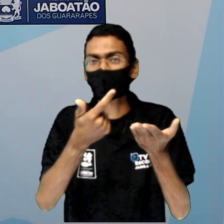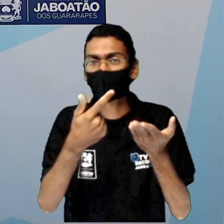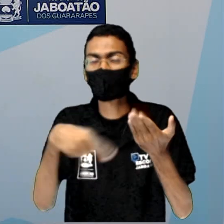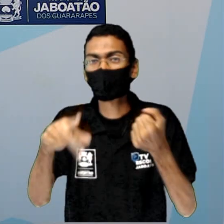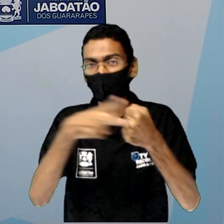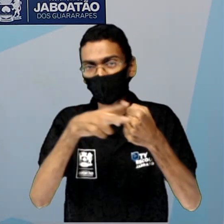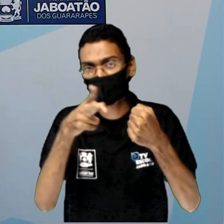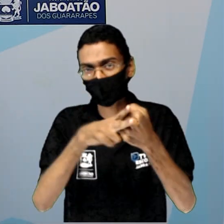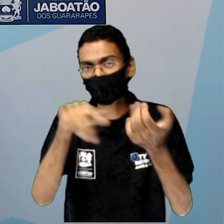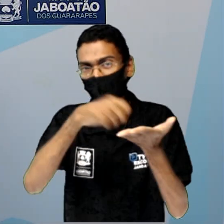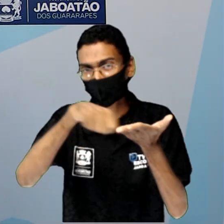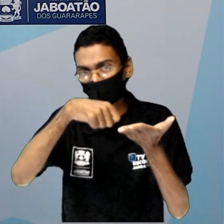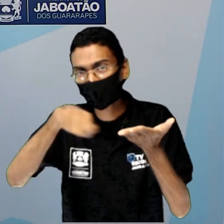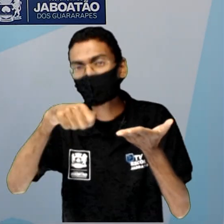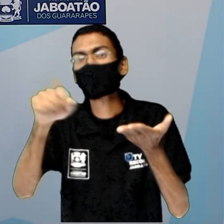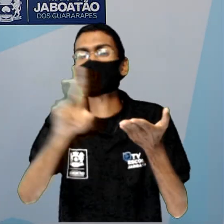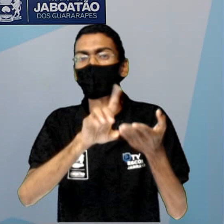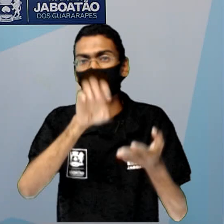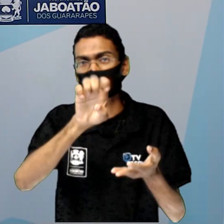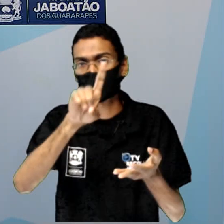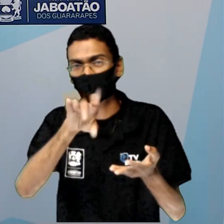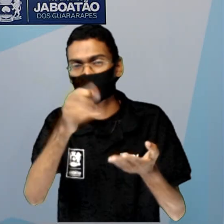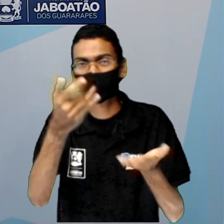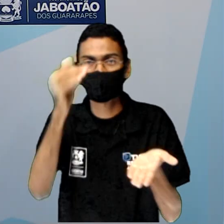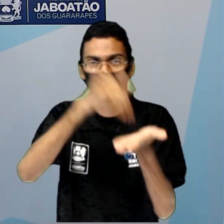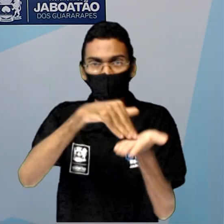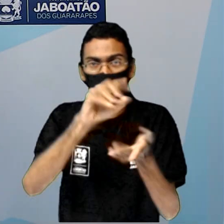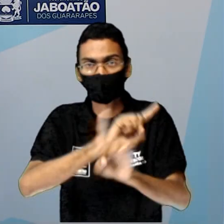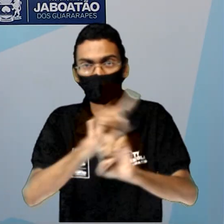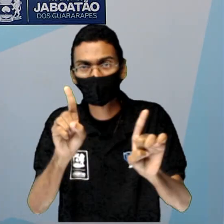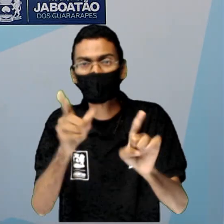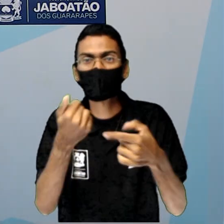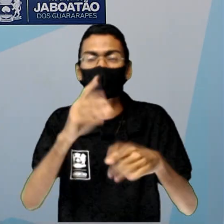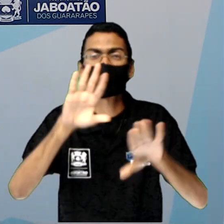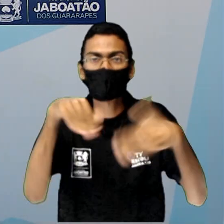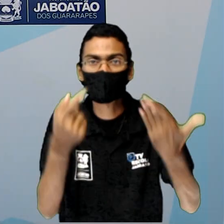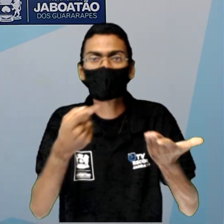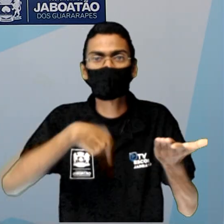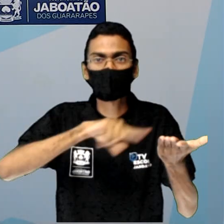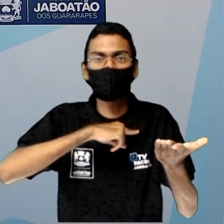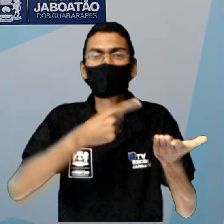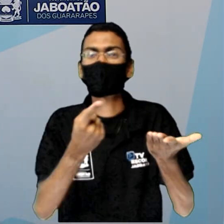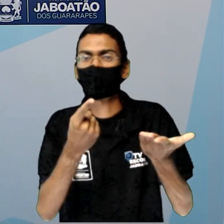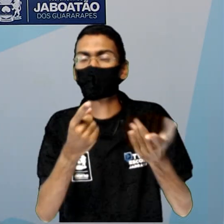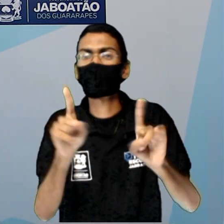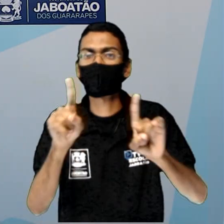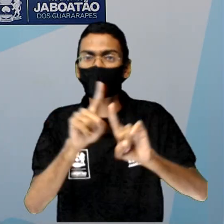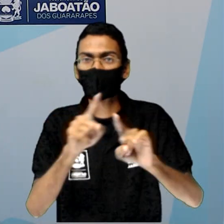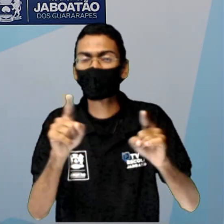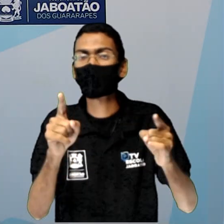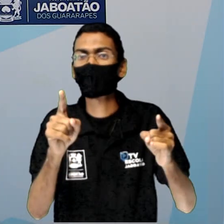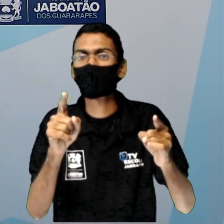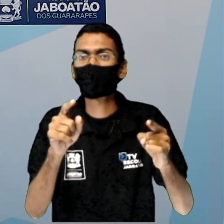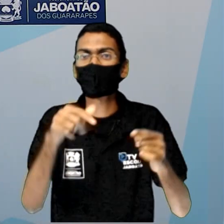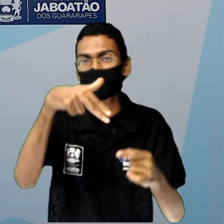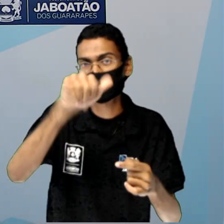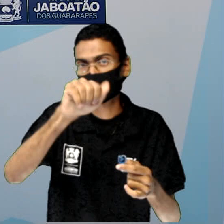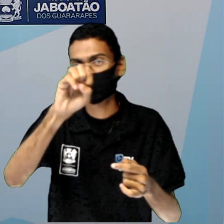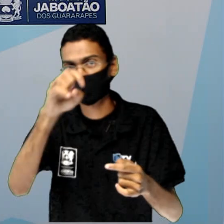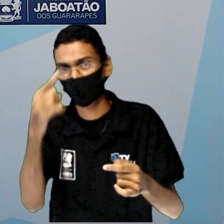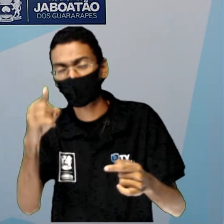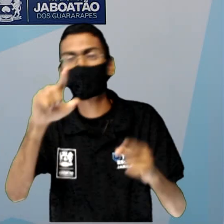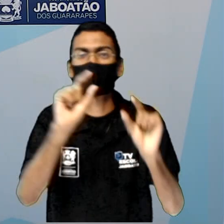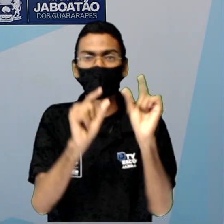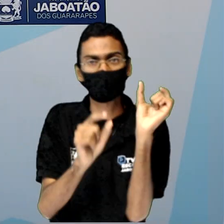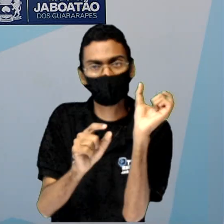escrito com o ED no final? Não. Quando a gente coloca o não, a gente vai deixar o verbo